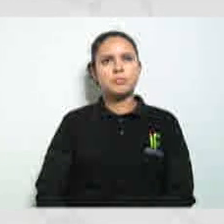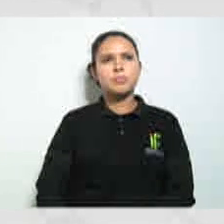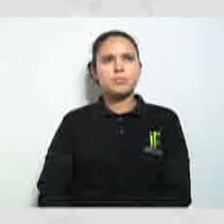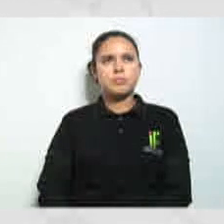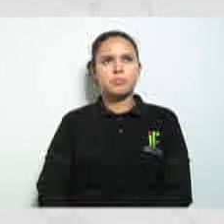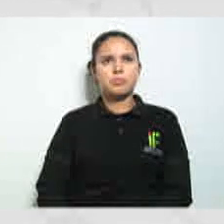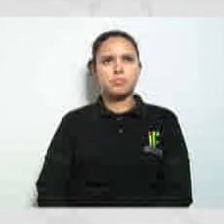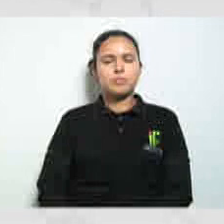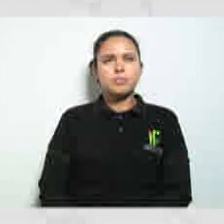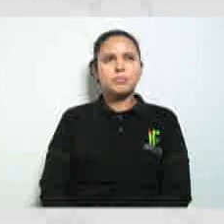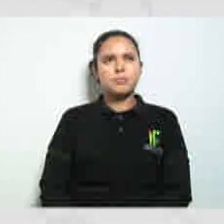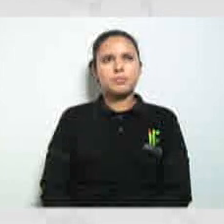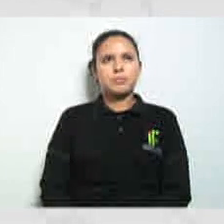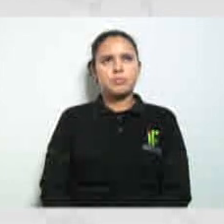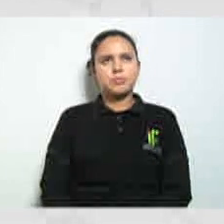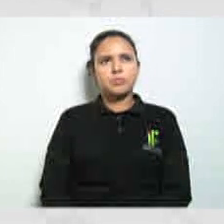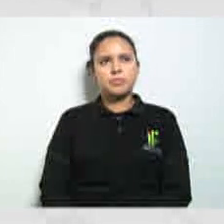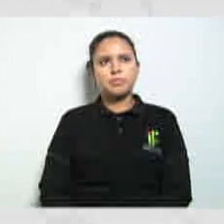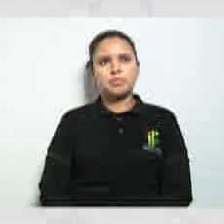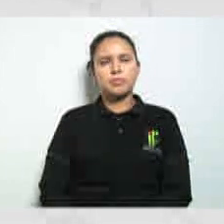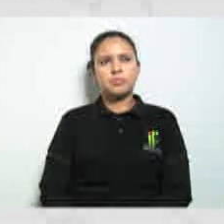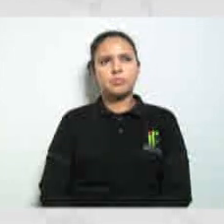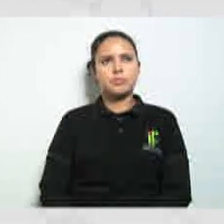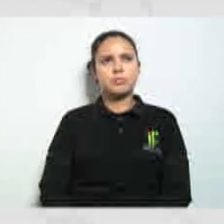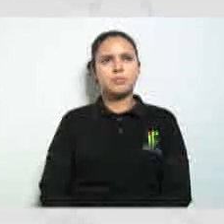a origem